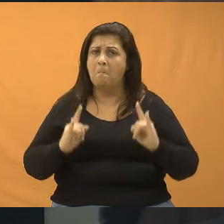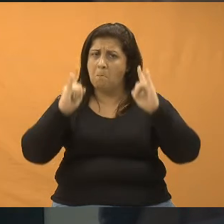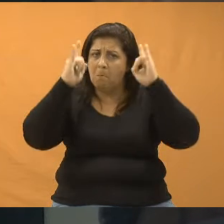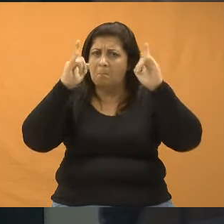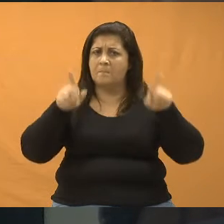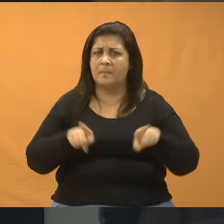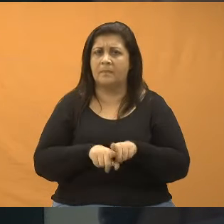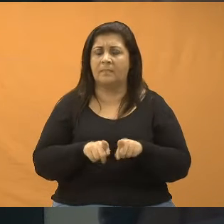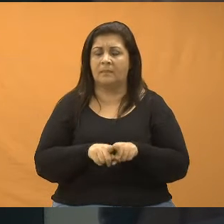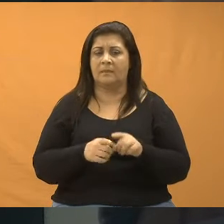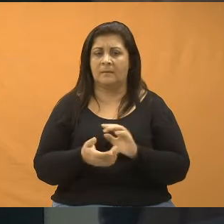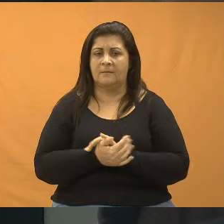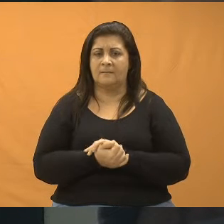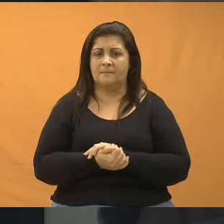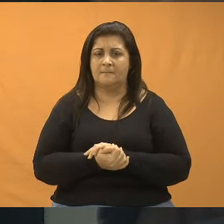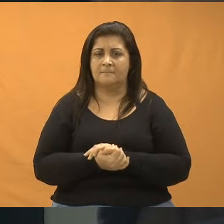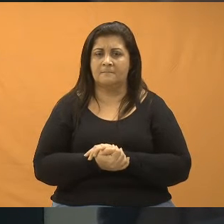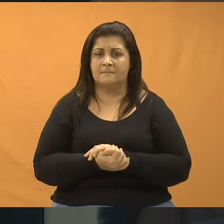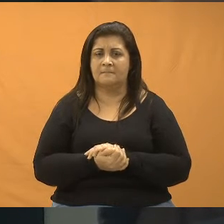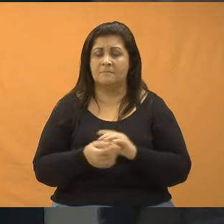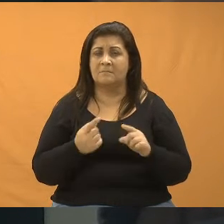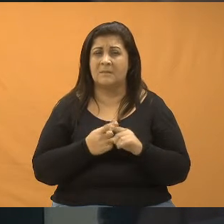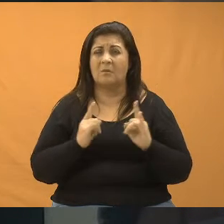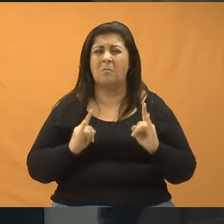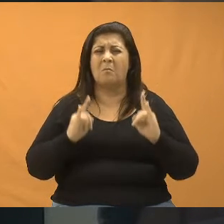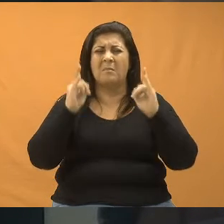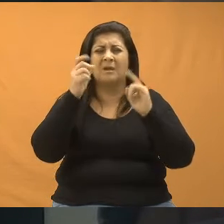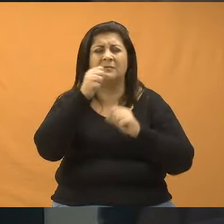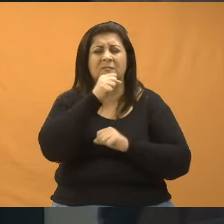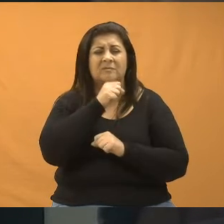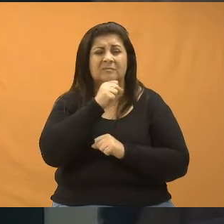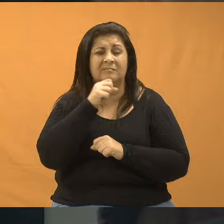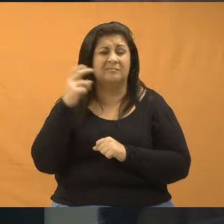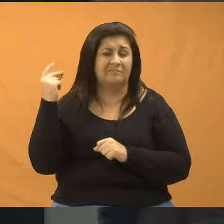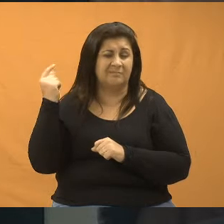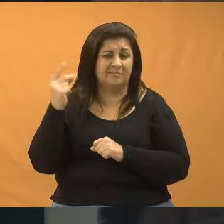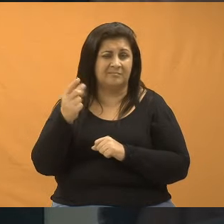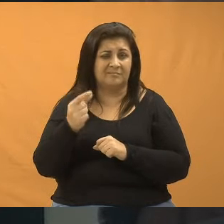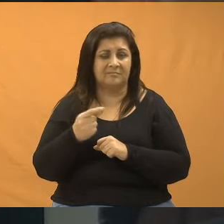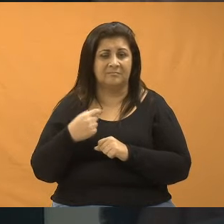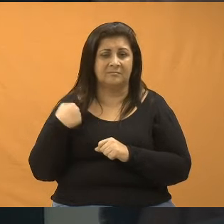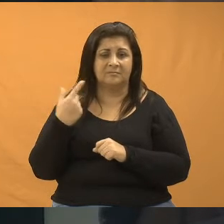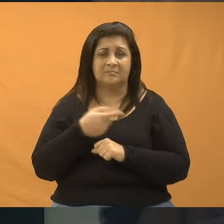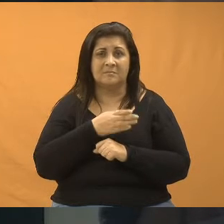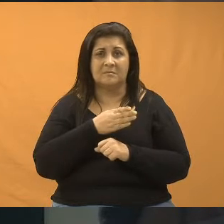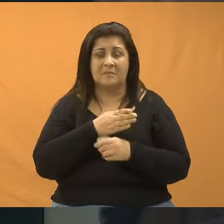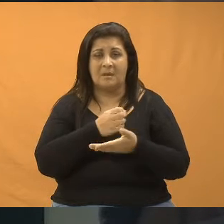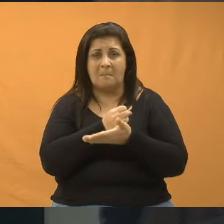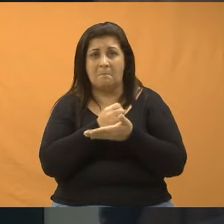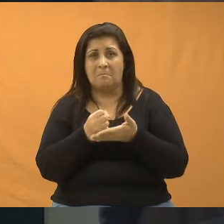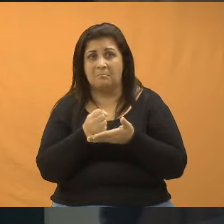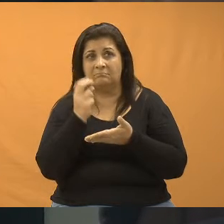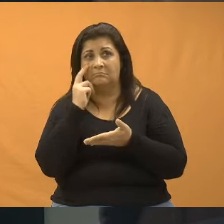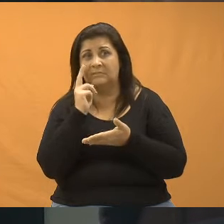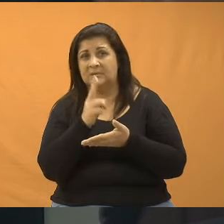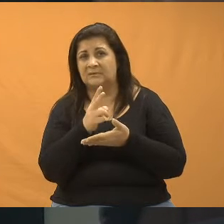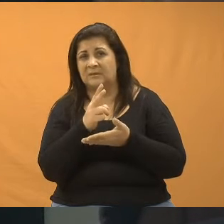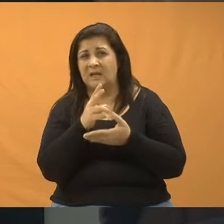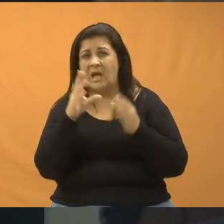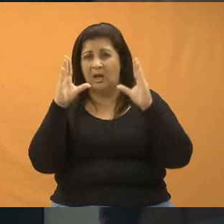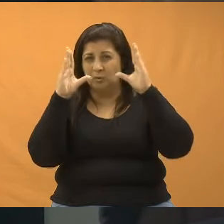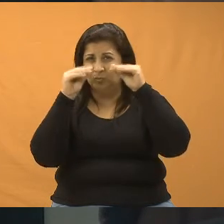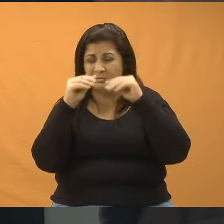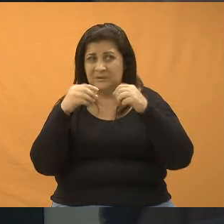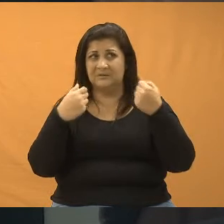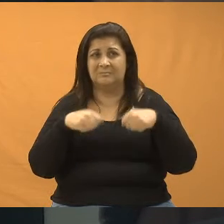mesmo, né? É um prédio muito antigo. A gente, quando passa a noite lá com o paciente, a gente vê que precisa fazer